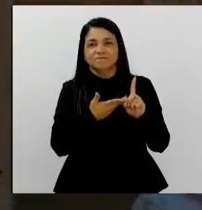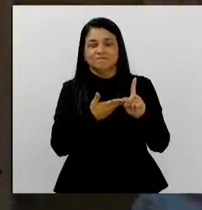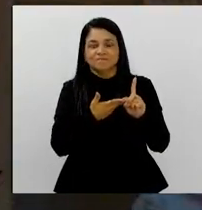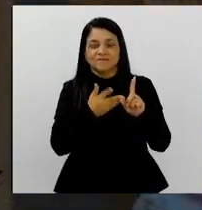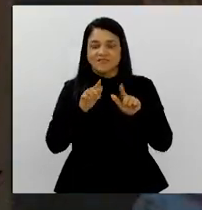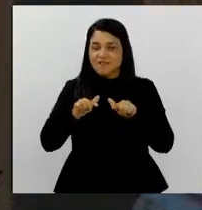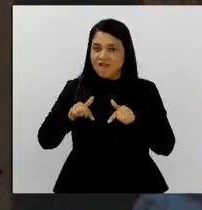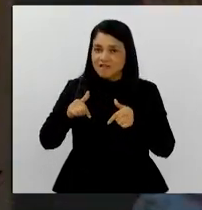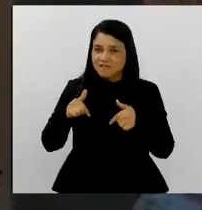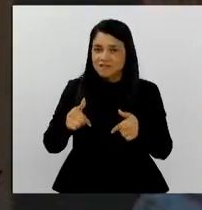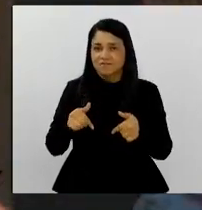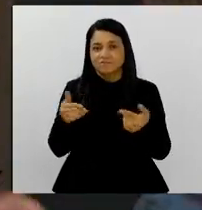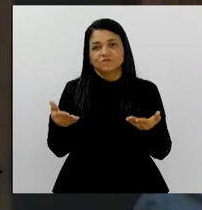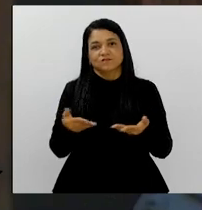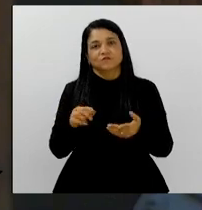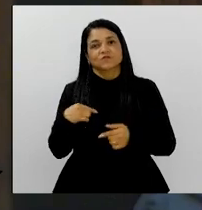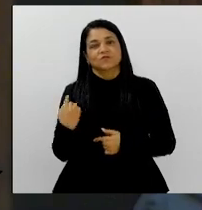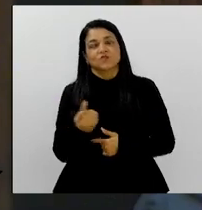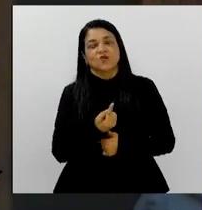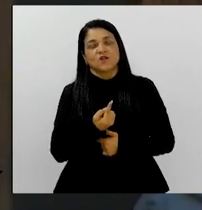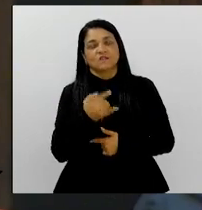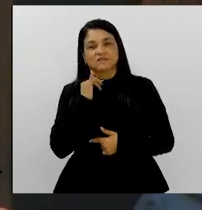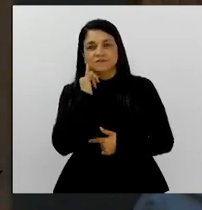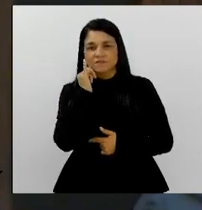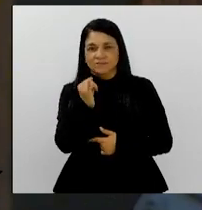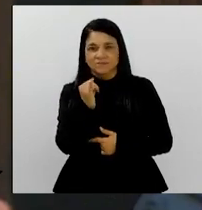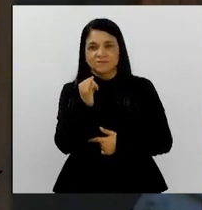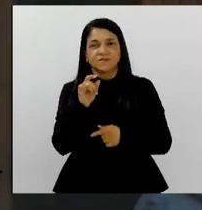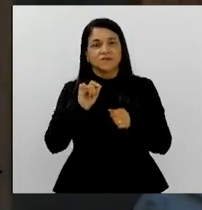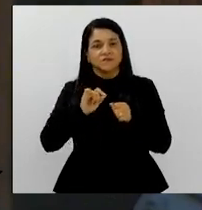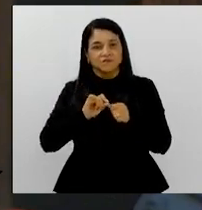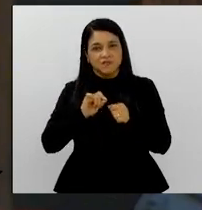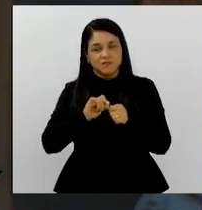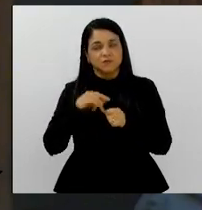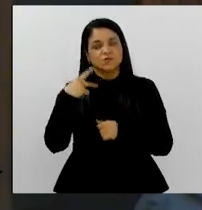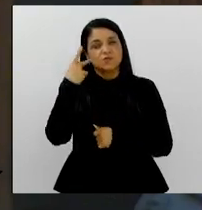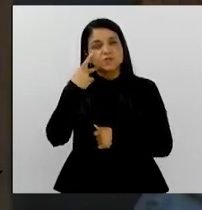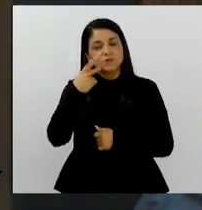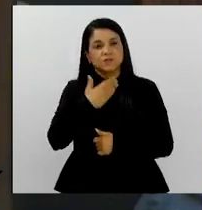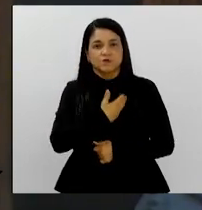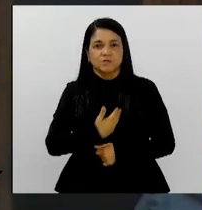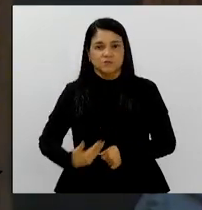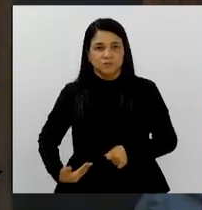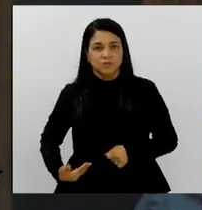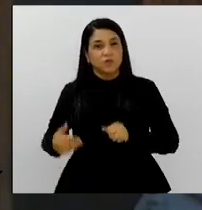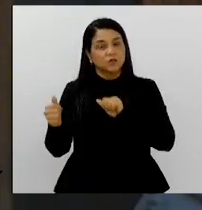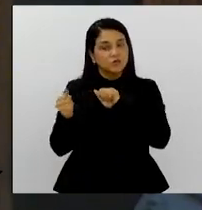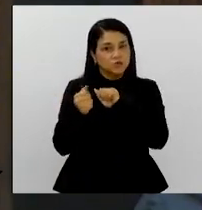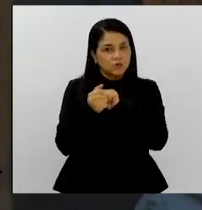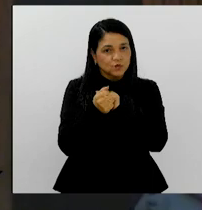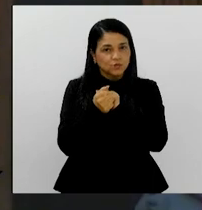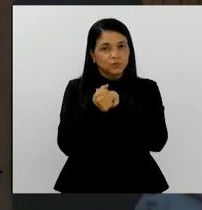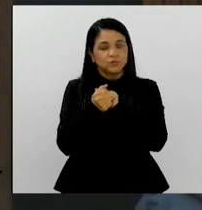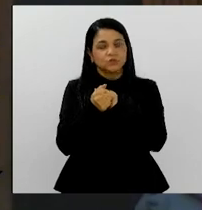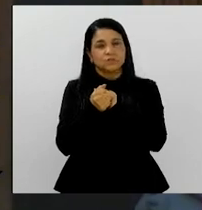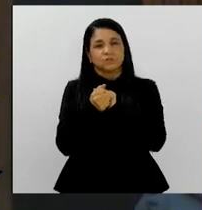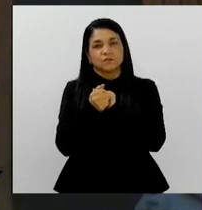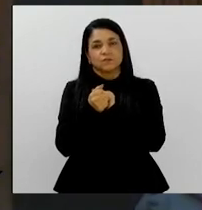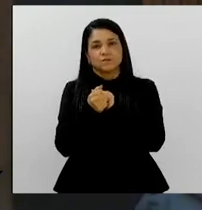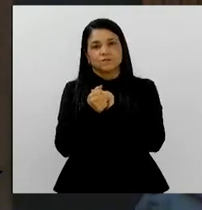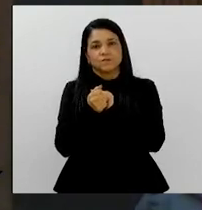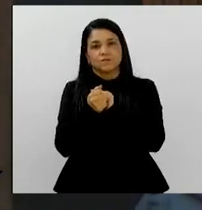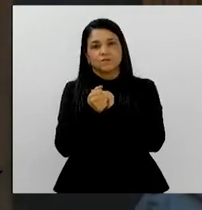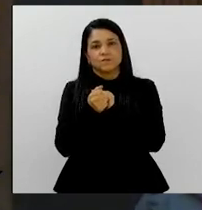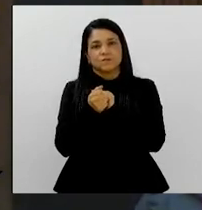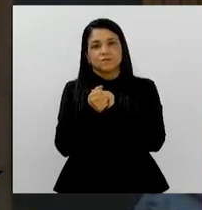ação, nós estamos dizendo: fazemos políticas públicas juntos e juntas para